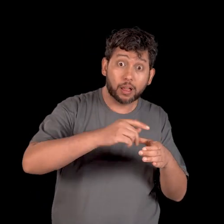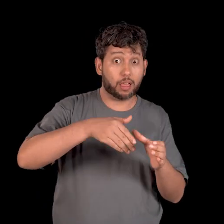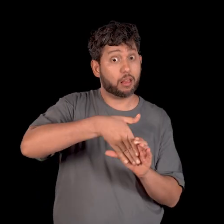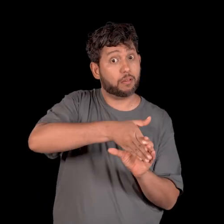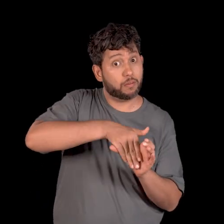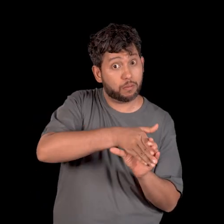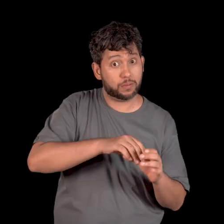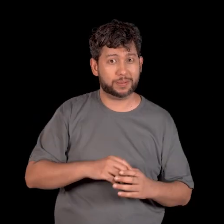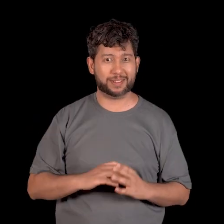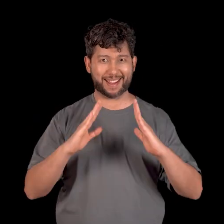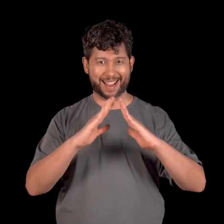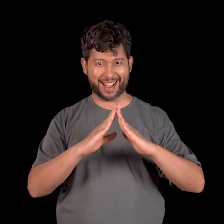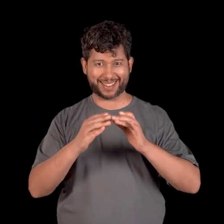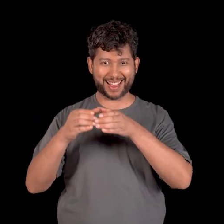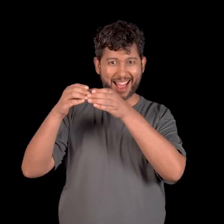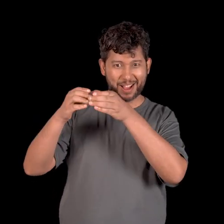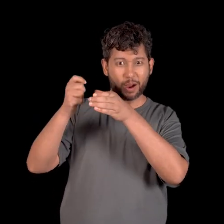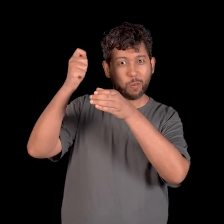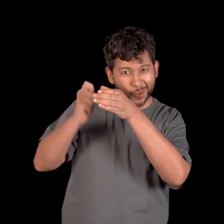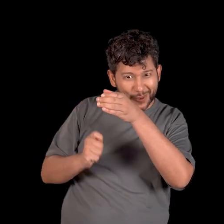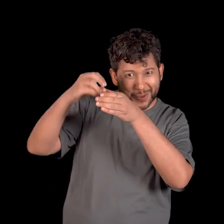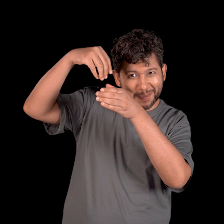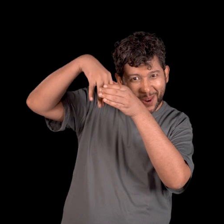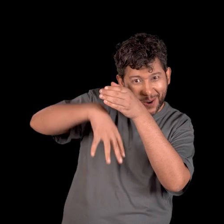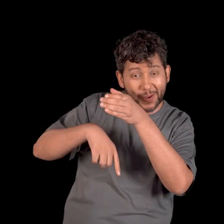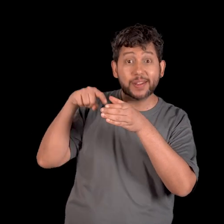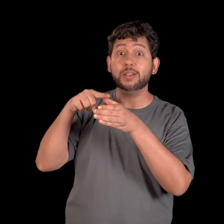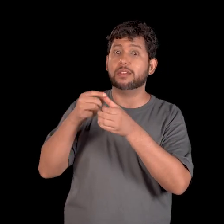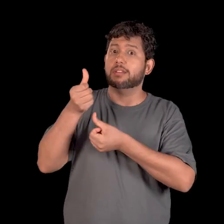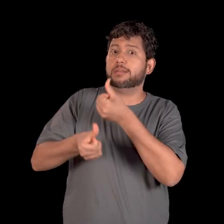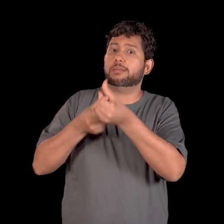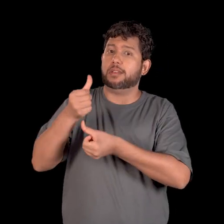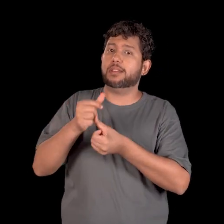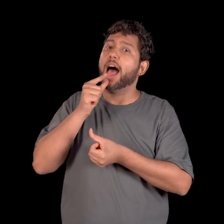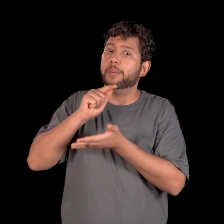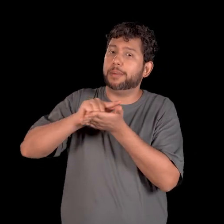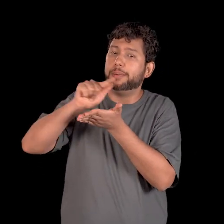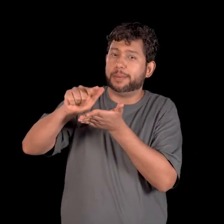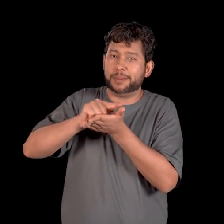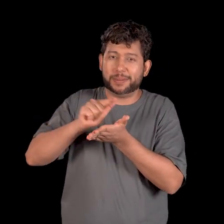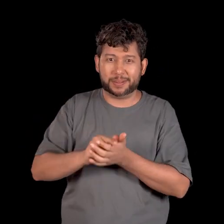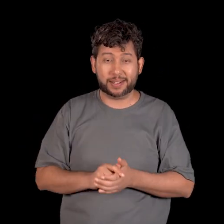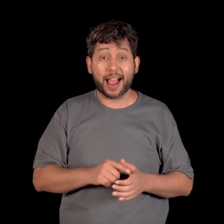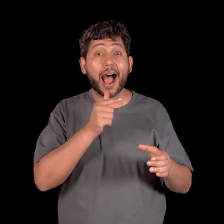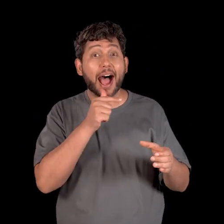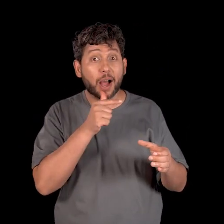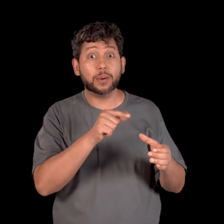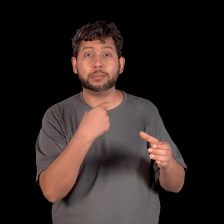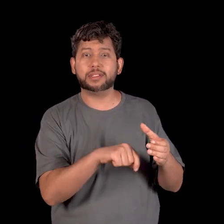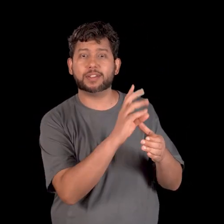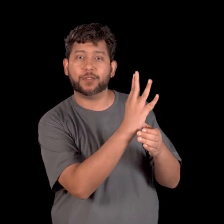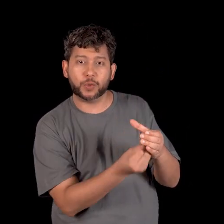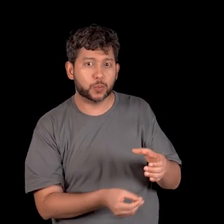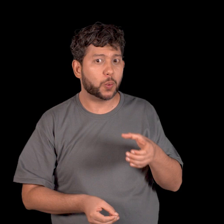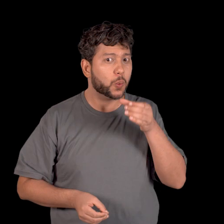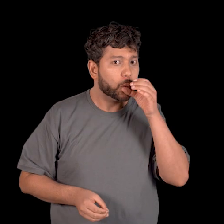sempre limpos e bem fechados. Limpe a caixa d'água com água sanitária a cada 6 meses. Beba água